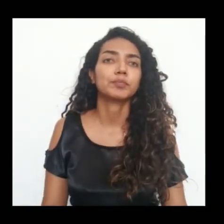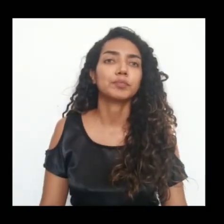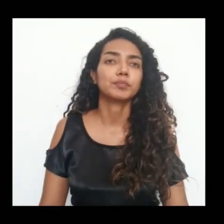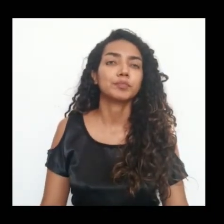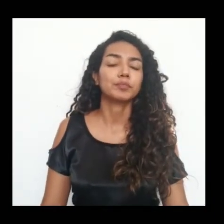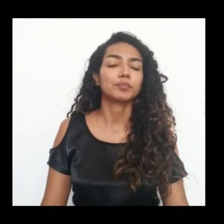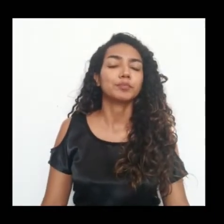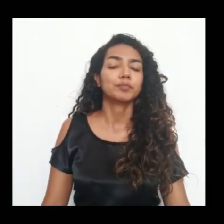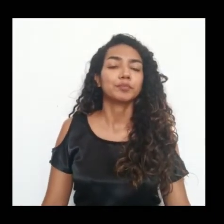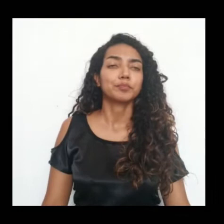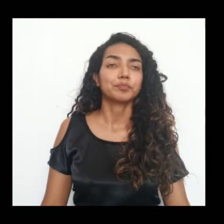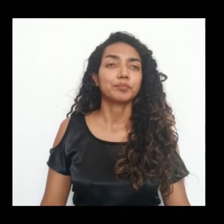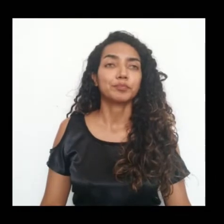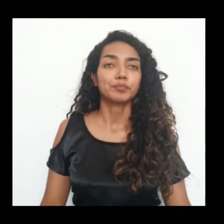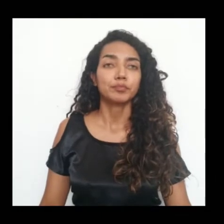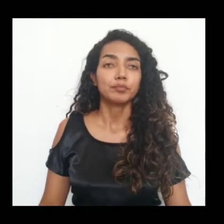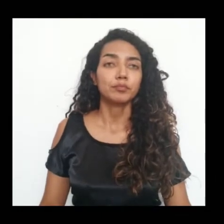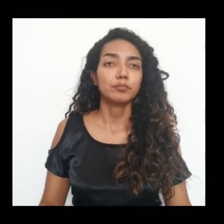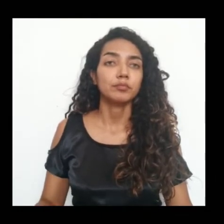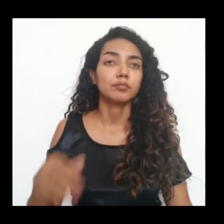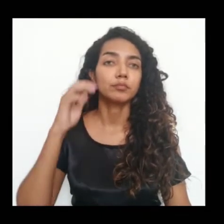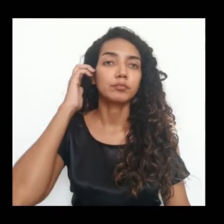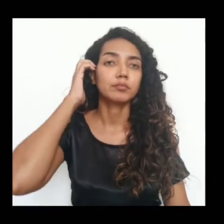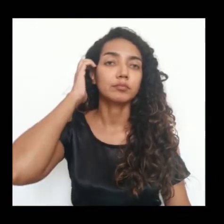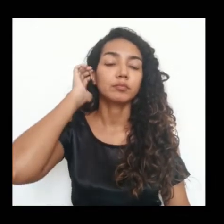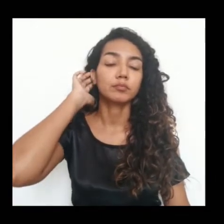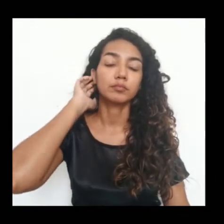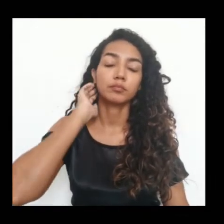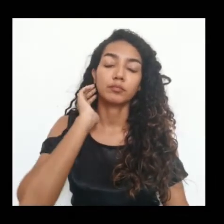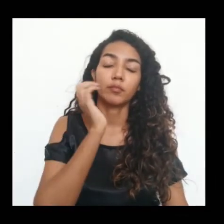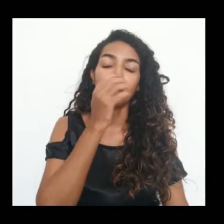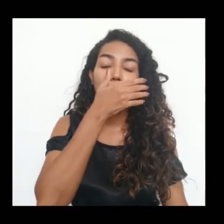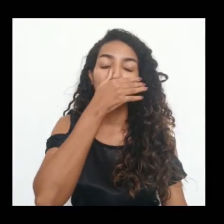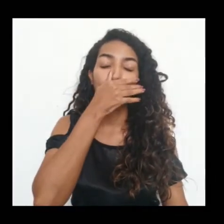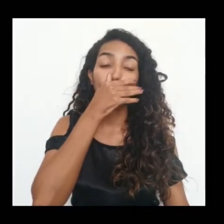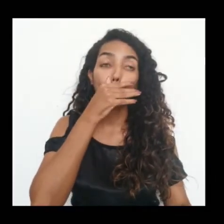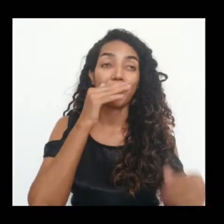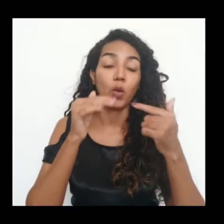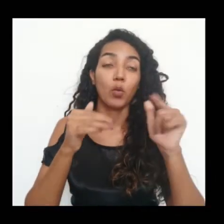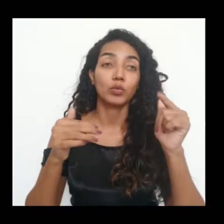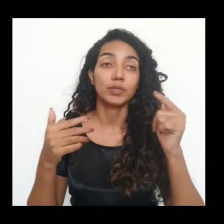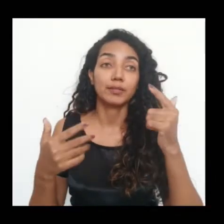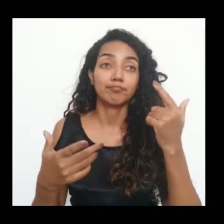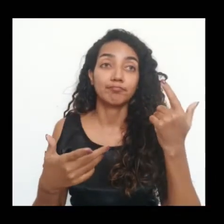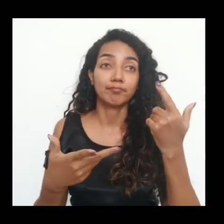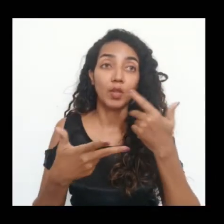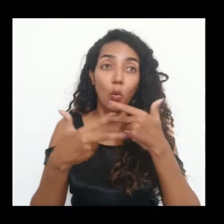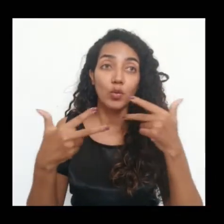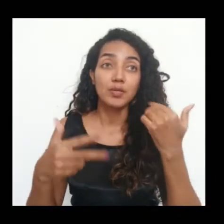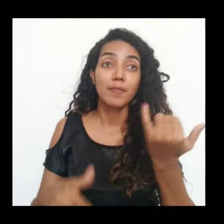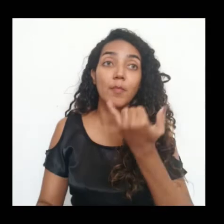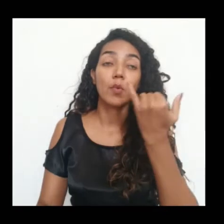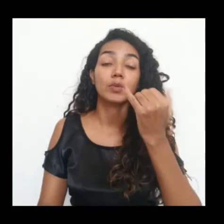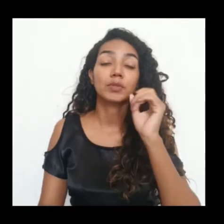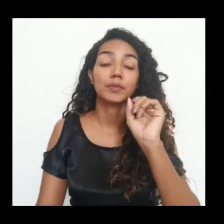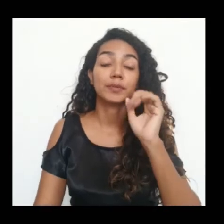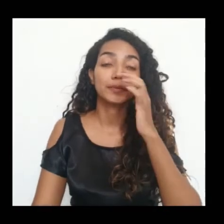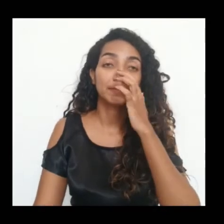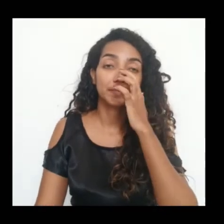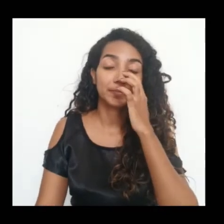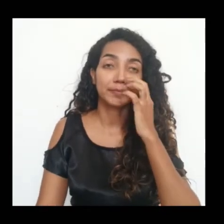Tá? Uma outra coisa aqui importantíssima é a gente evitar